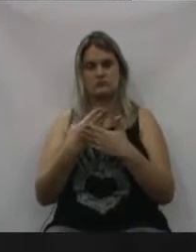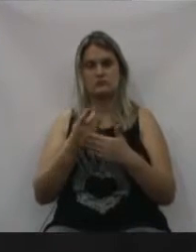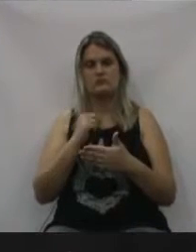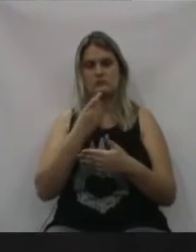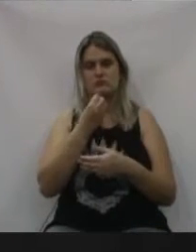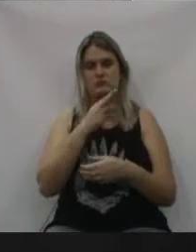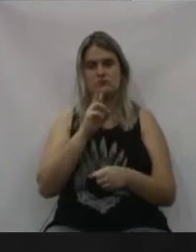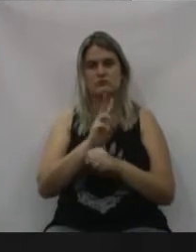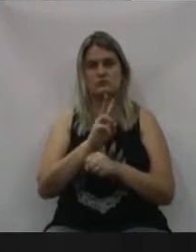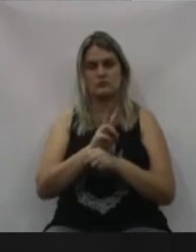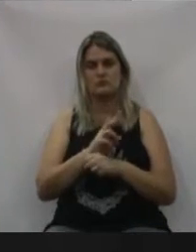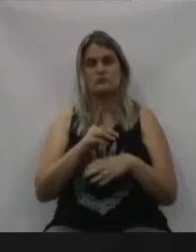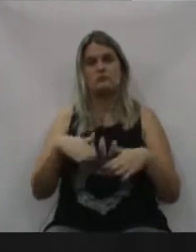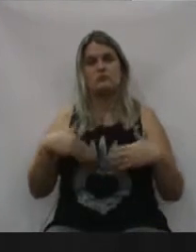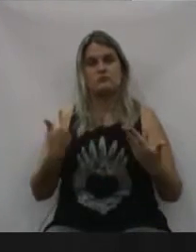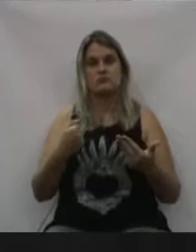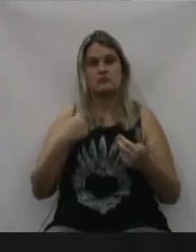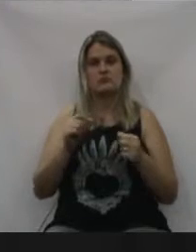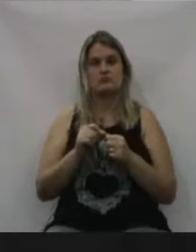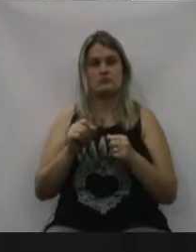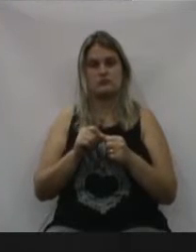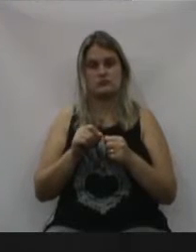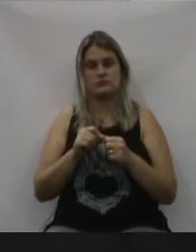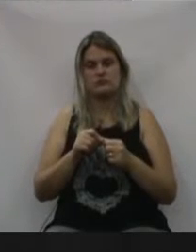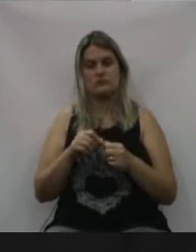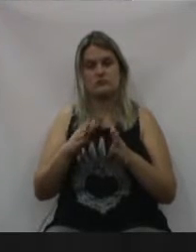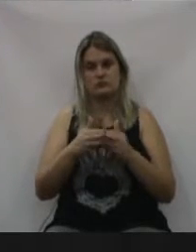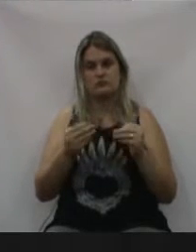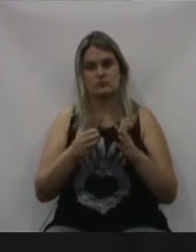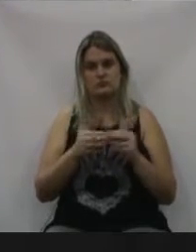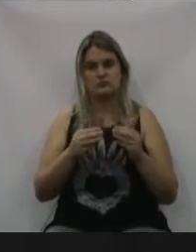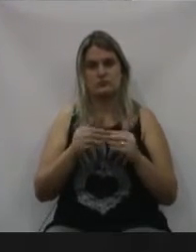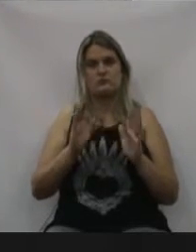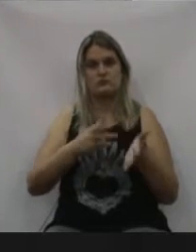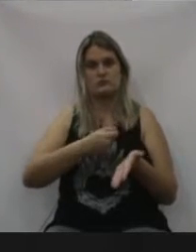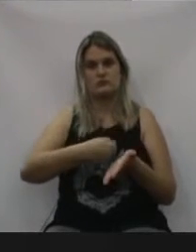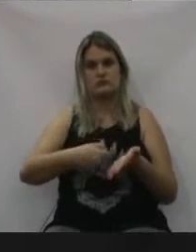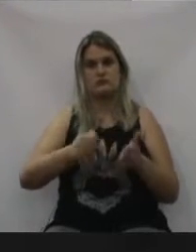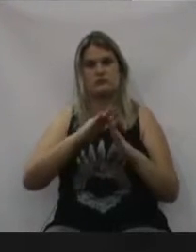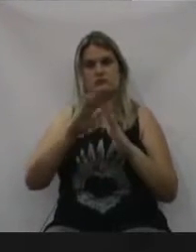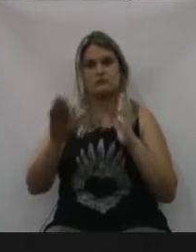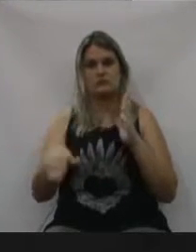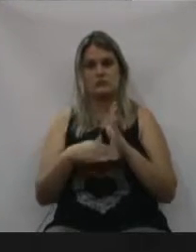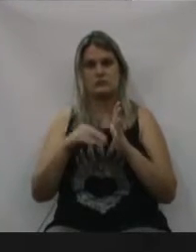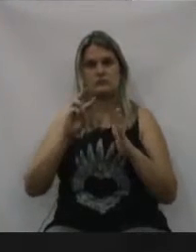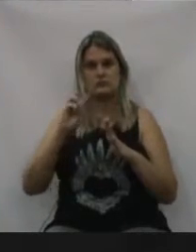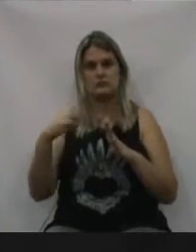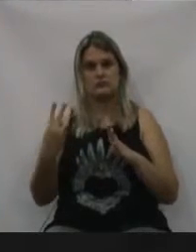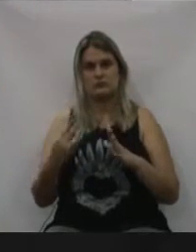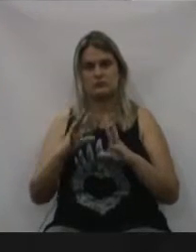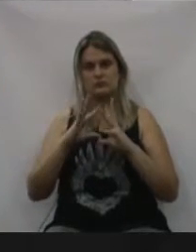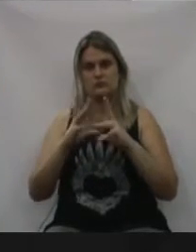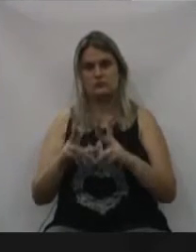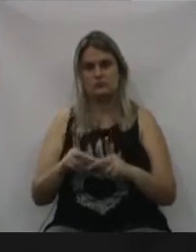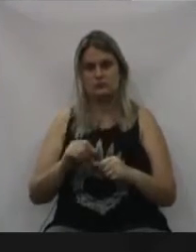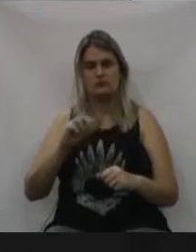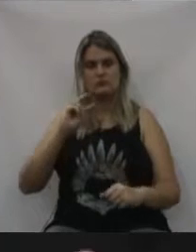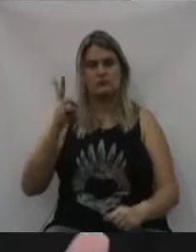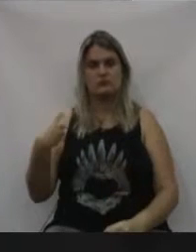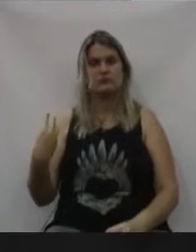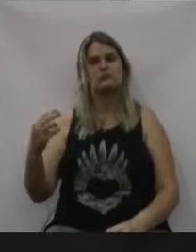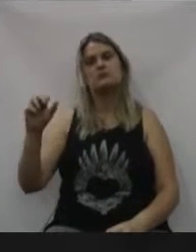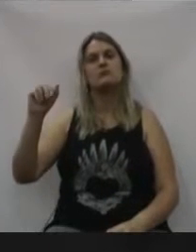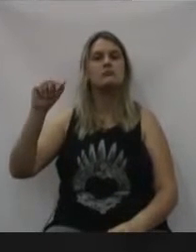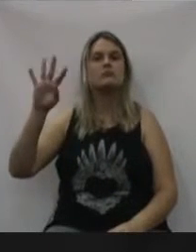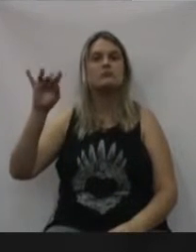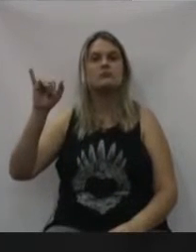e que merecem esse atendimento então eu faço aqui o o requerimento foi assinado aqui por mim evidentemente pelo Altair